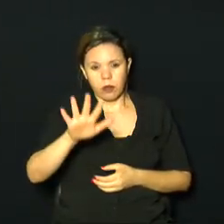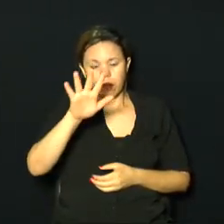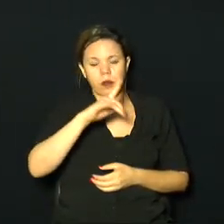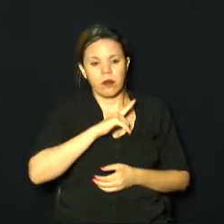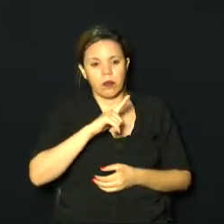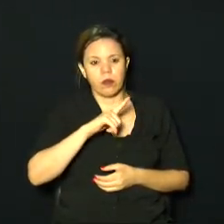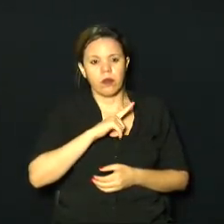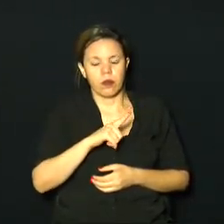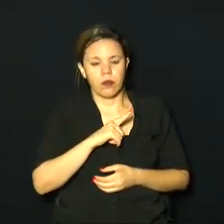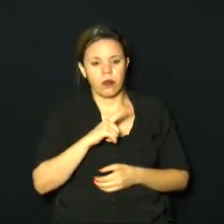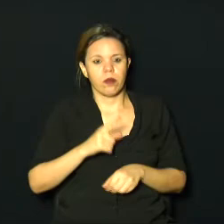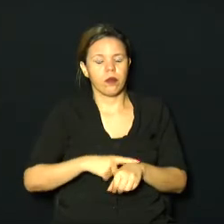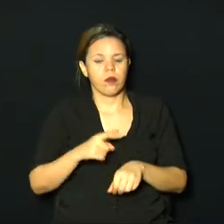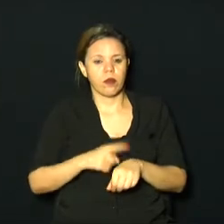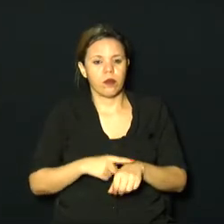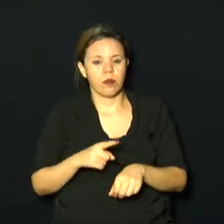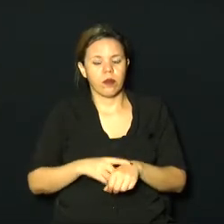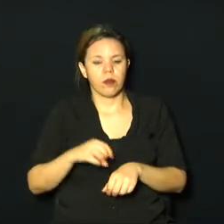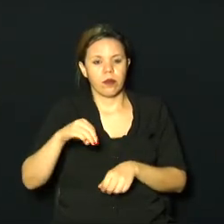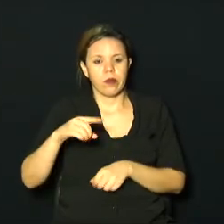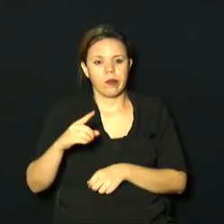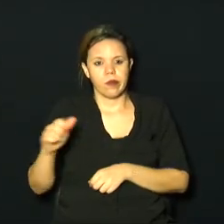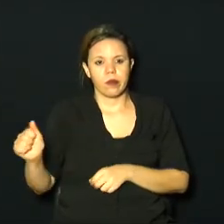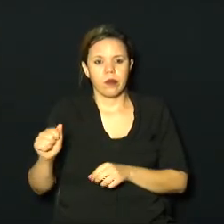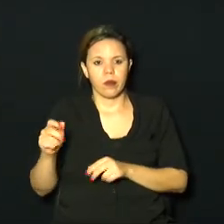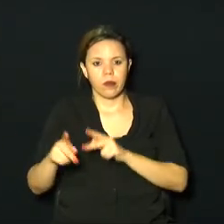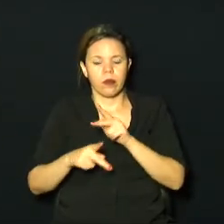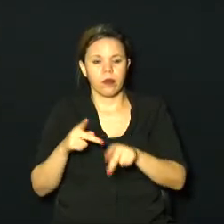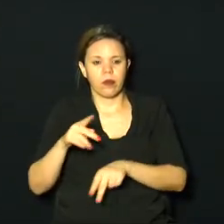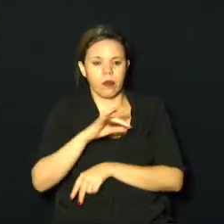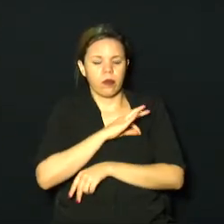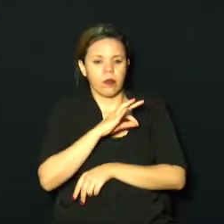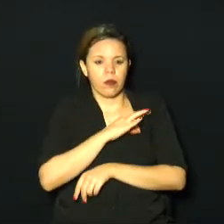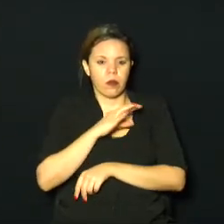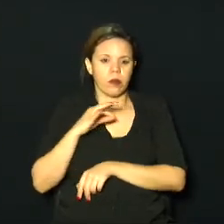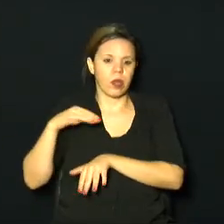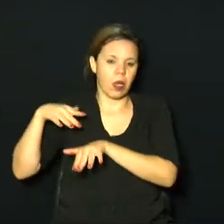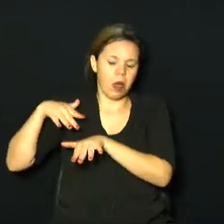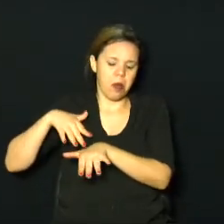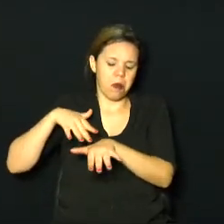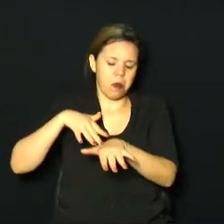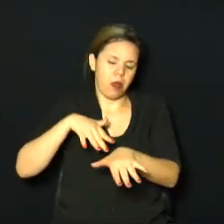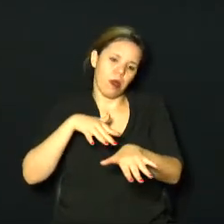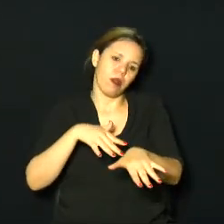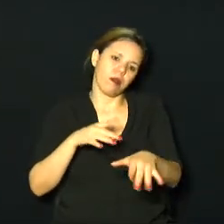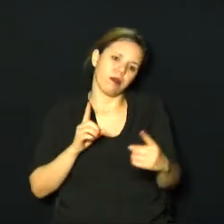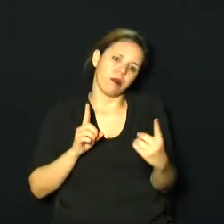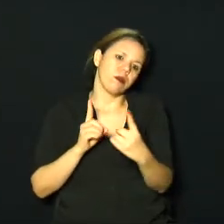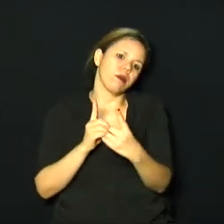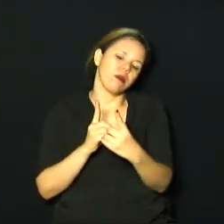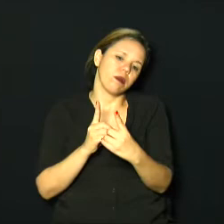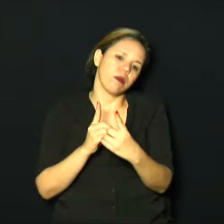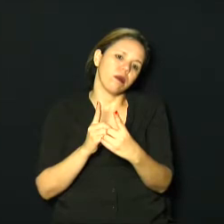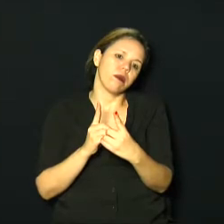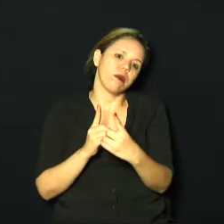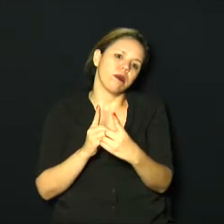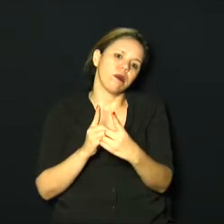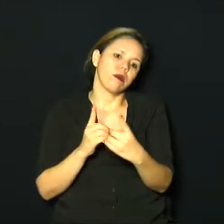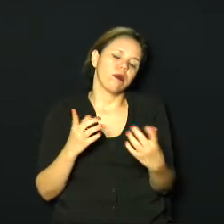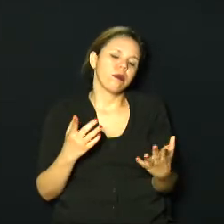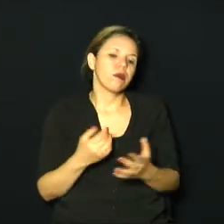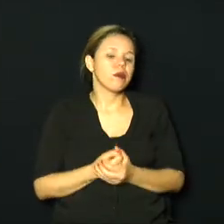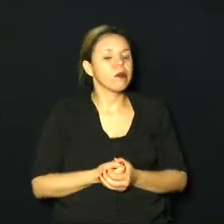tem, um momento no Mandela, que está descendo toda a polícia militar e eu estou indo de encontro, entendeu? Que você